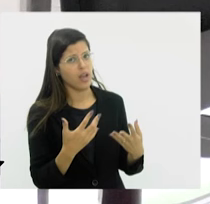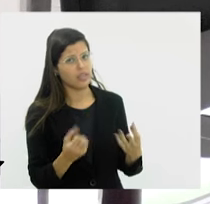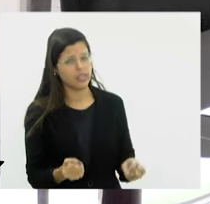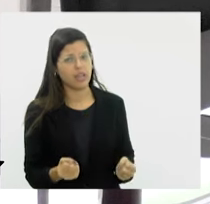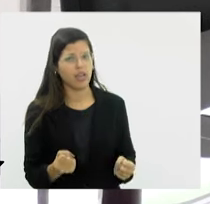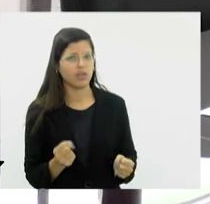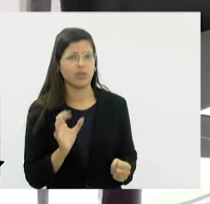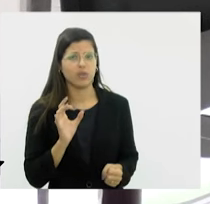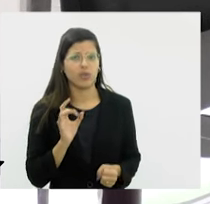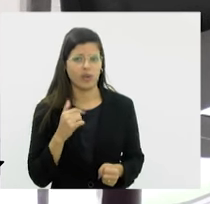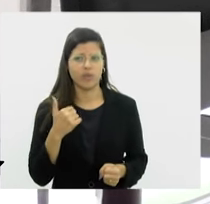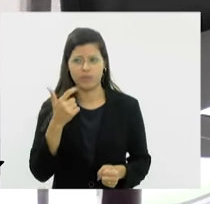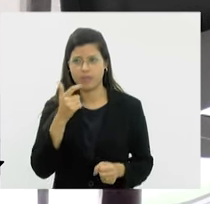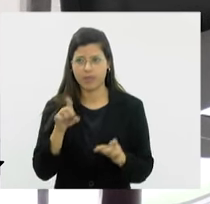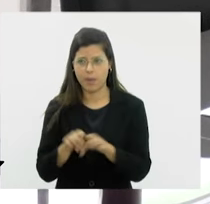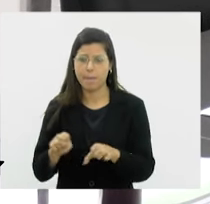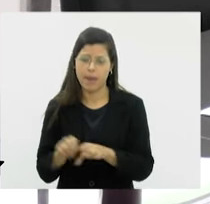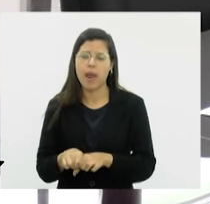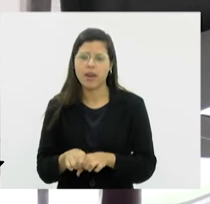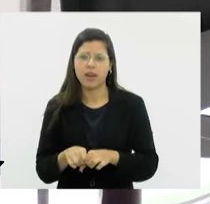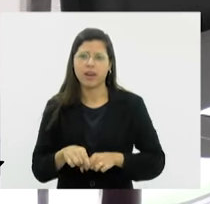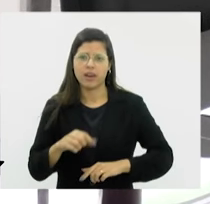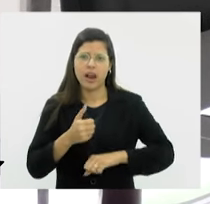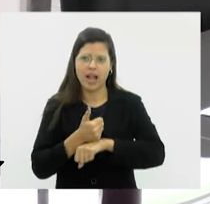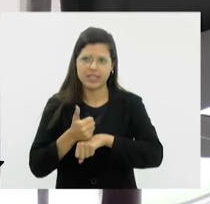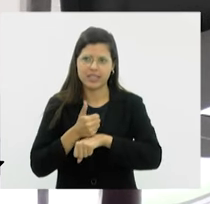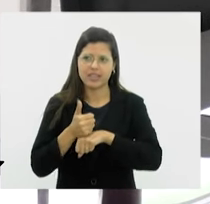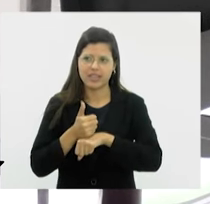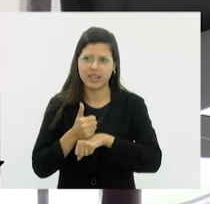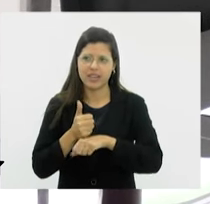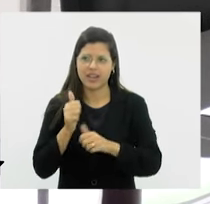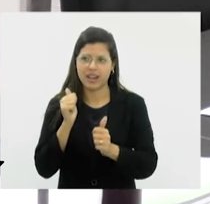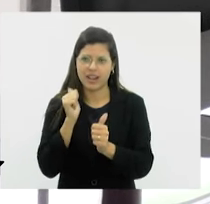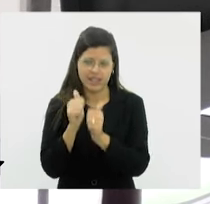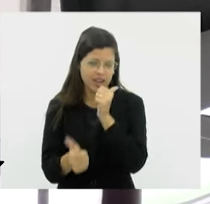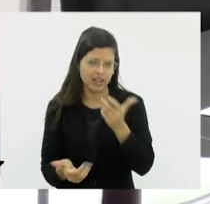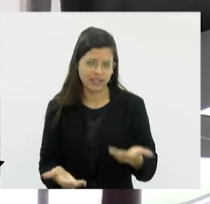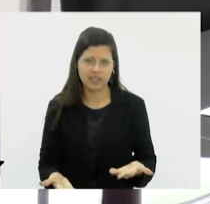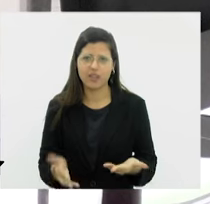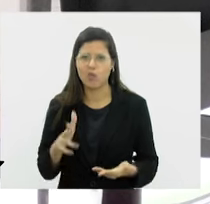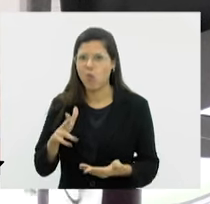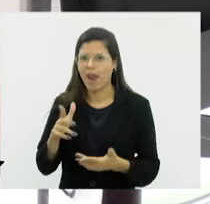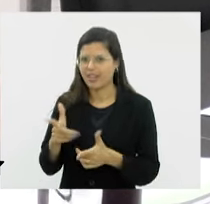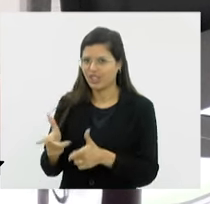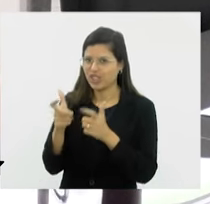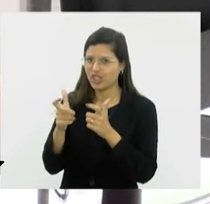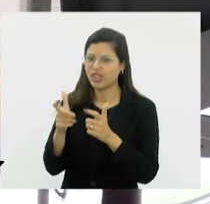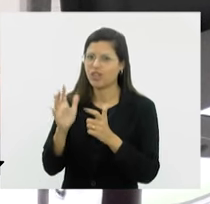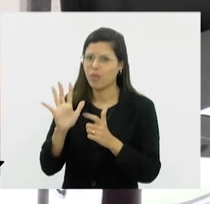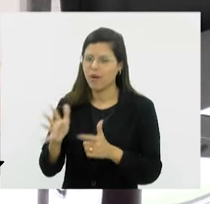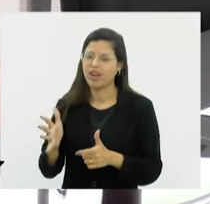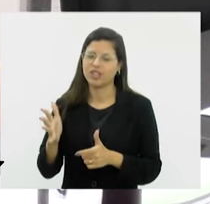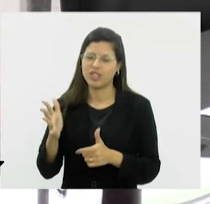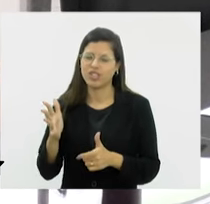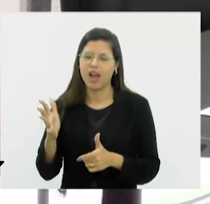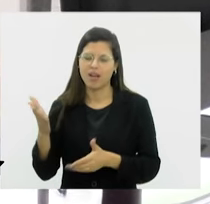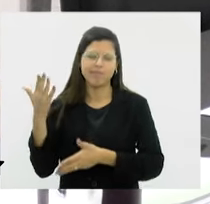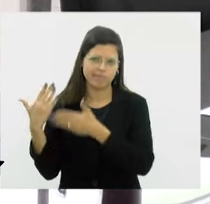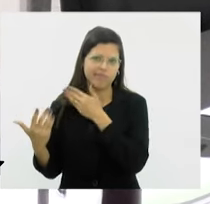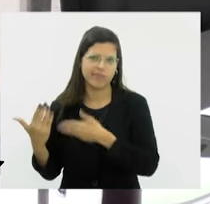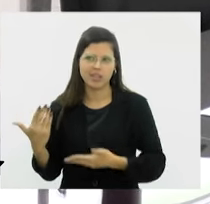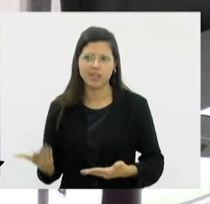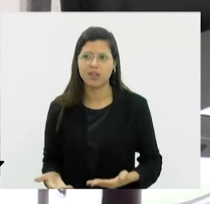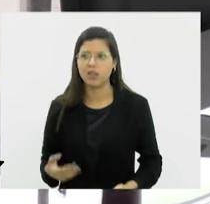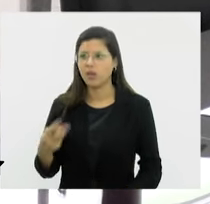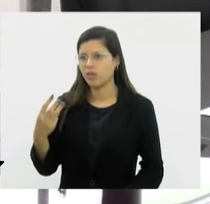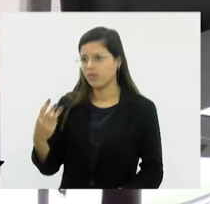que não é olímpico. Eu sou atleta, inclusive. Pois é. Não de tiro, mas só fui, então, né? Eu acabei de dar um que sou praticante há